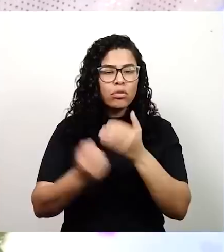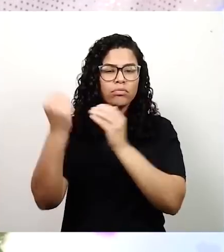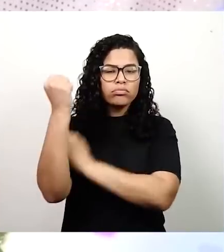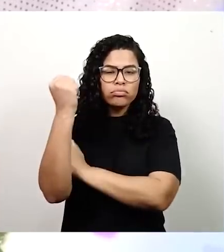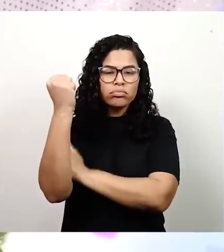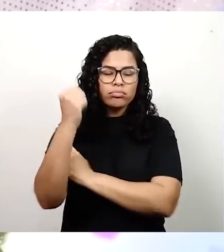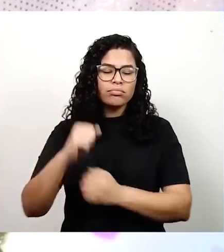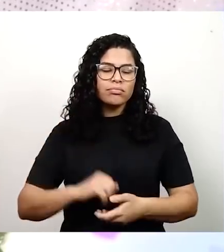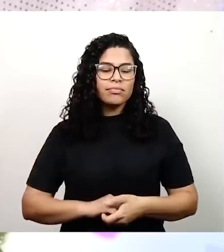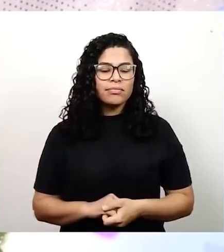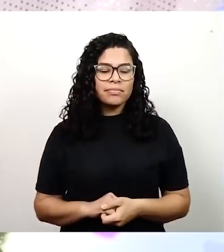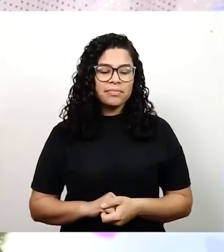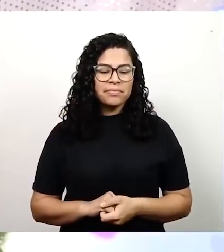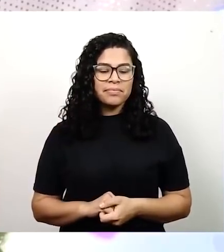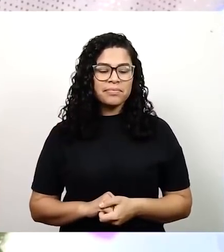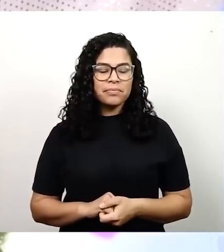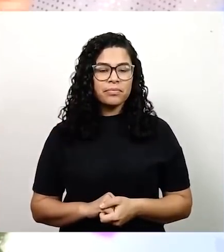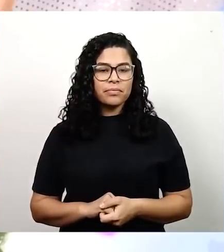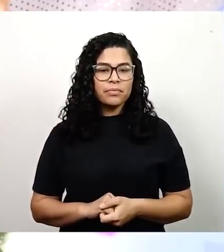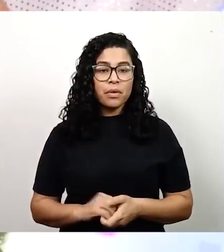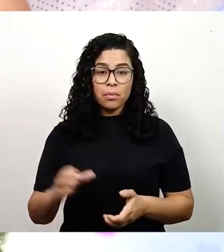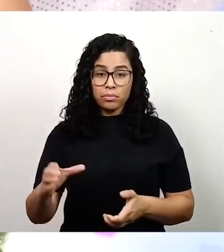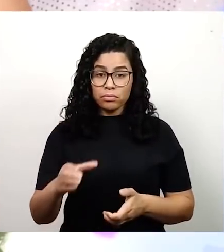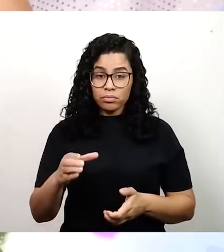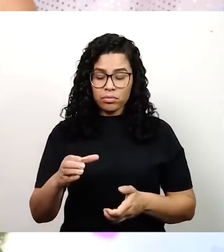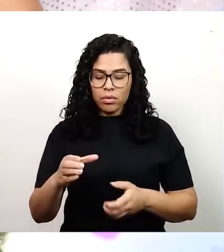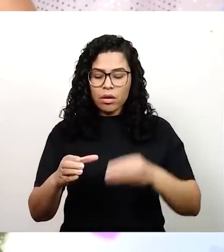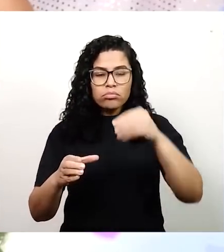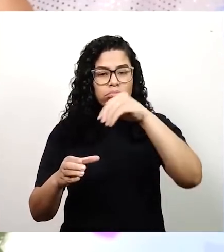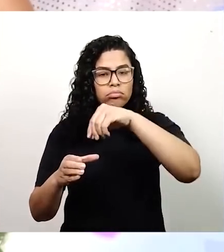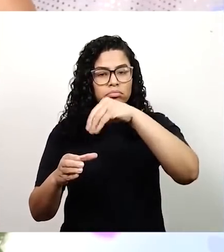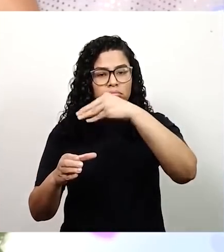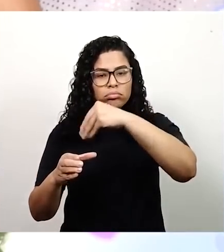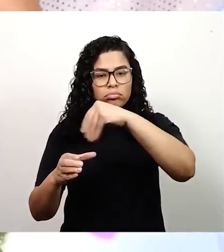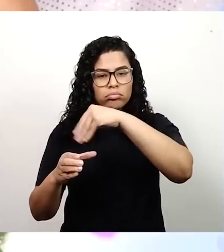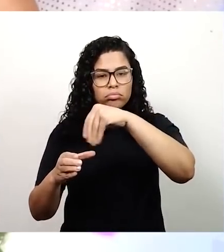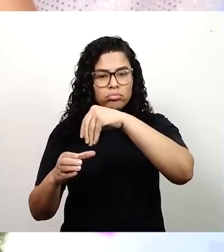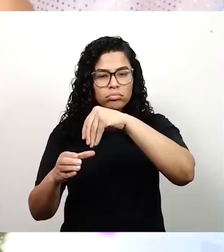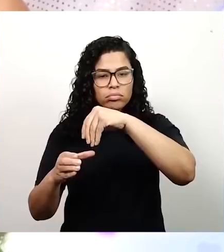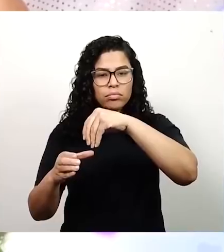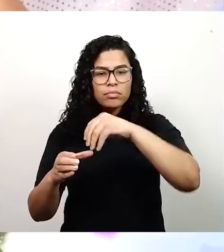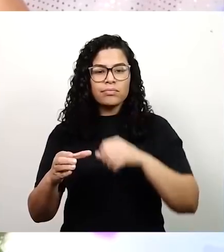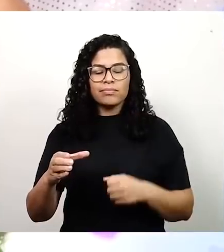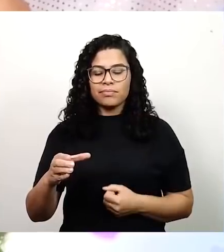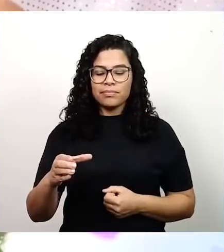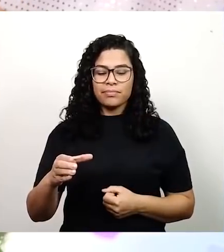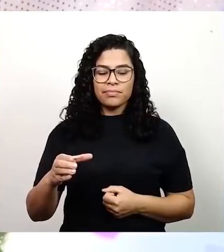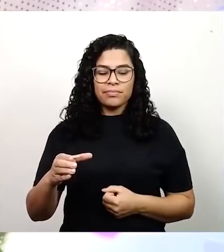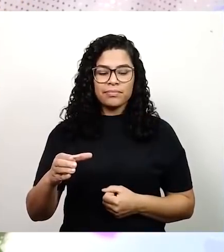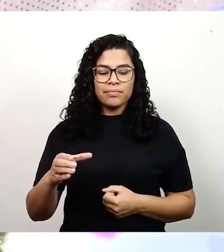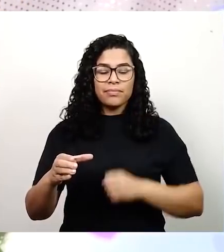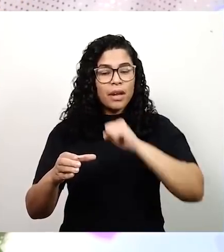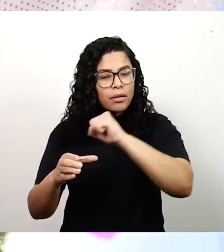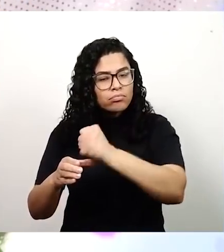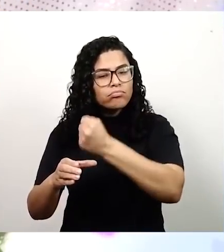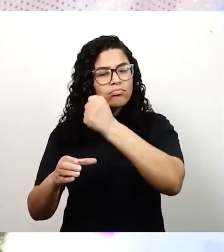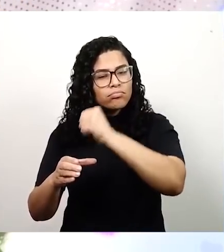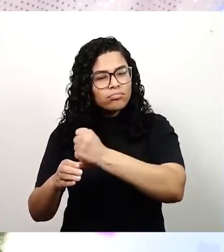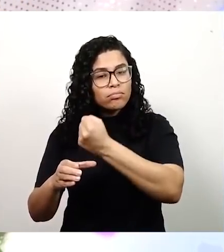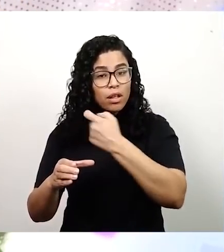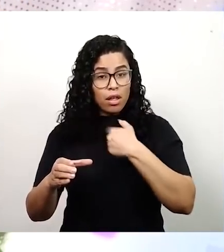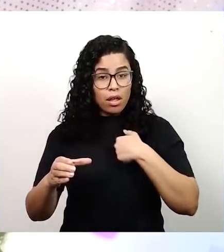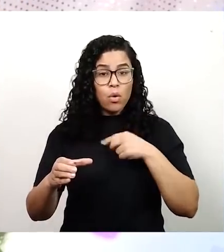espinafre. Então você vai colocar uns pedacinhos dentro de um recipiente,